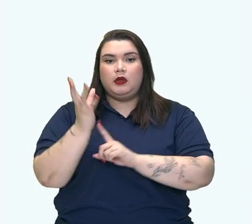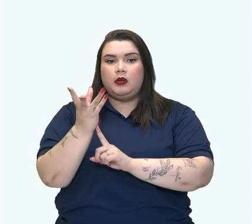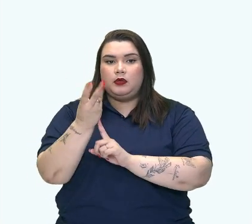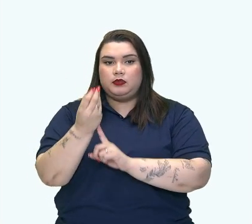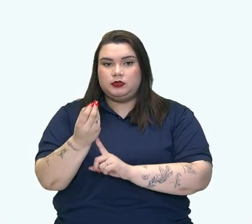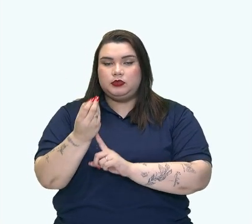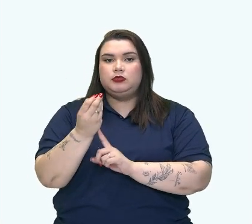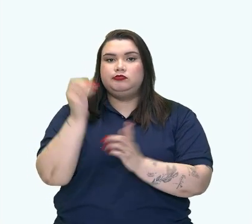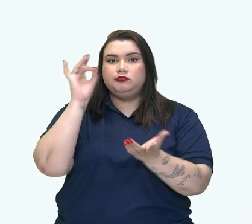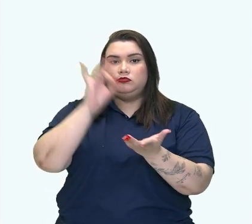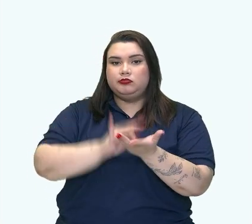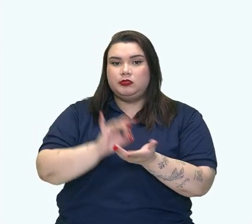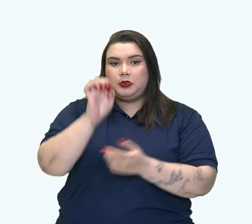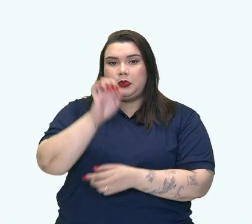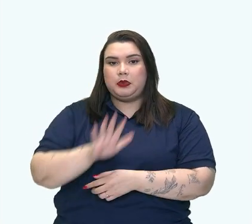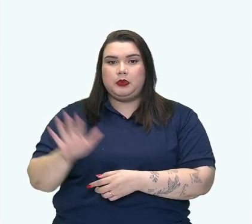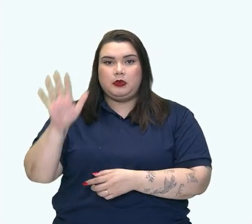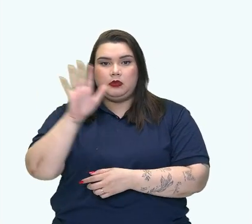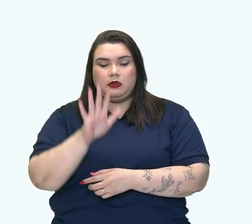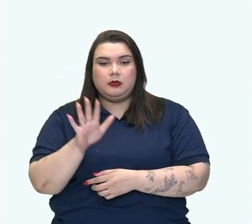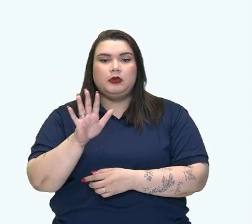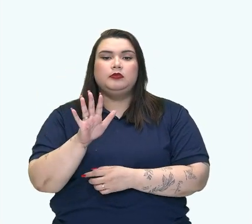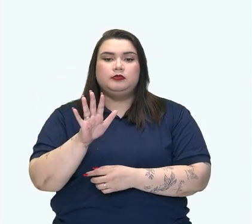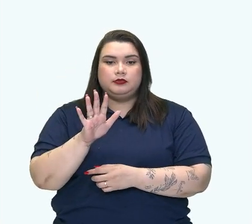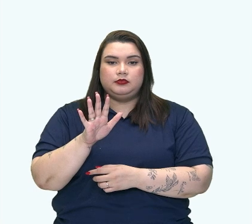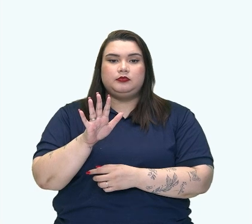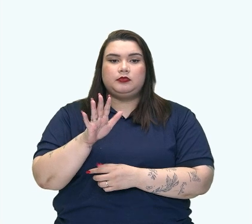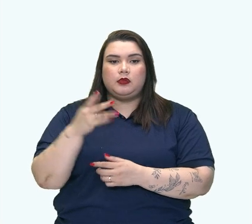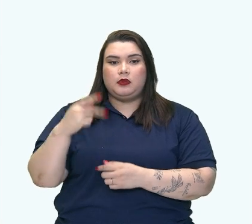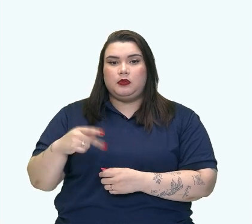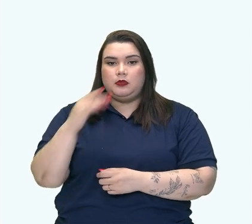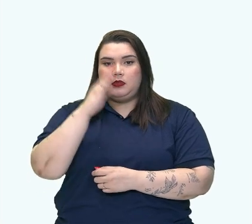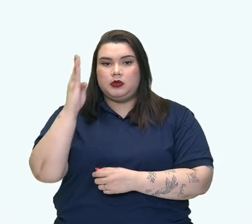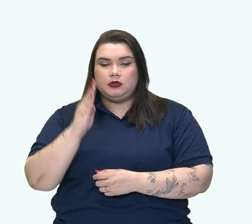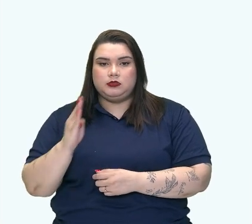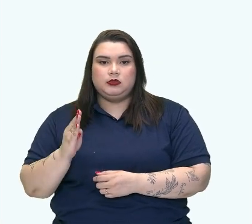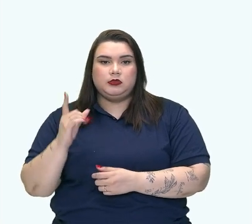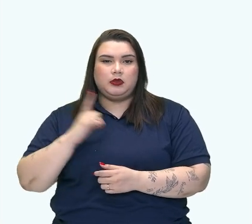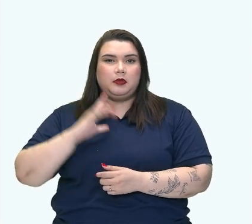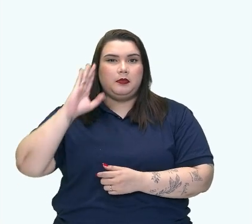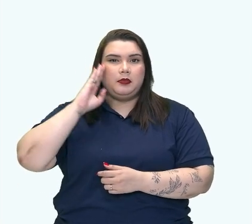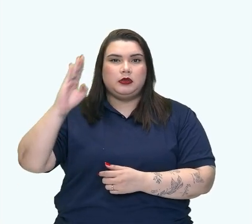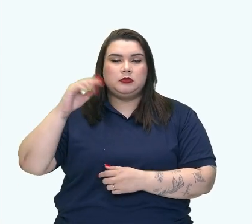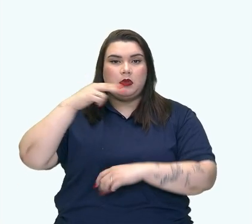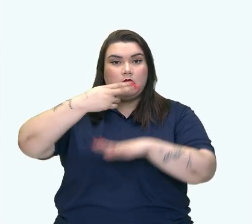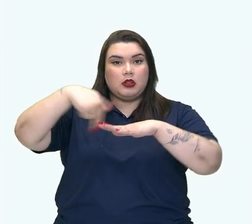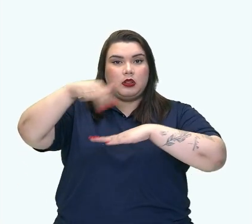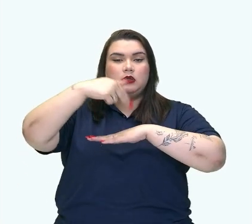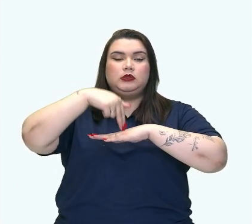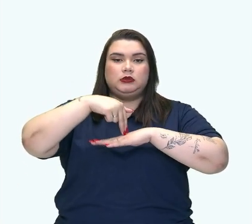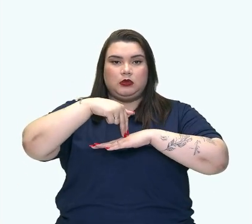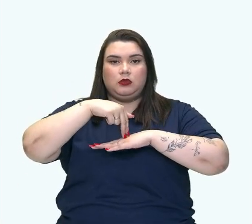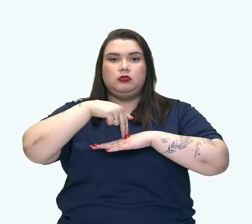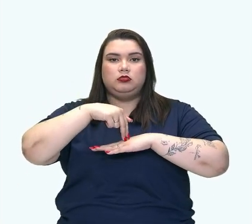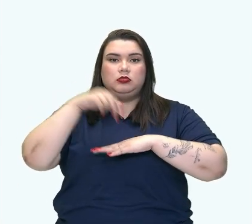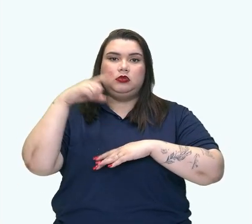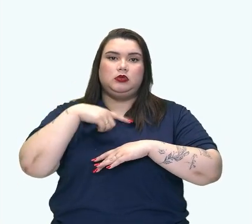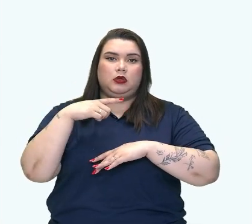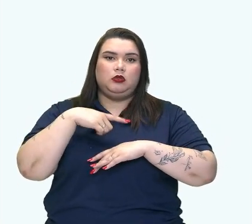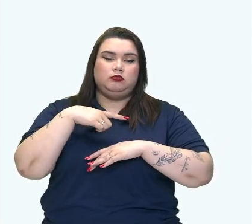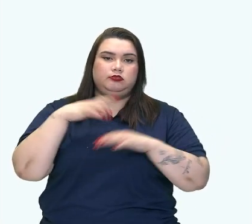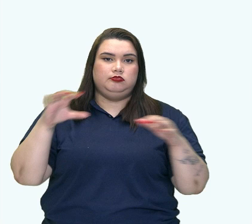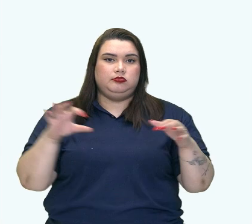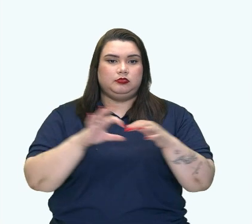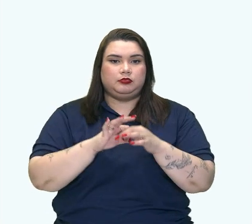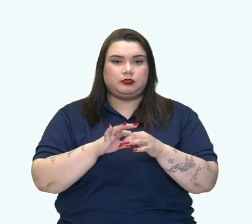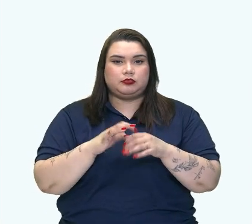desde 30 alguns manifestos em relação a isso. O Brasil é talvez a principal nação que tem a ver com concretismo,